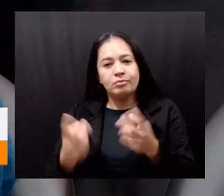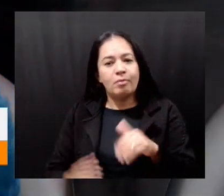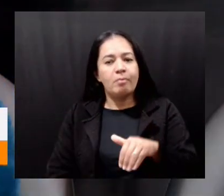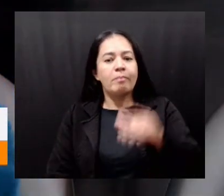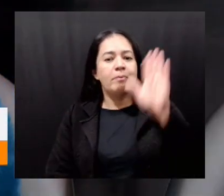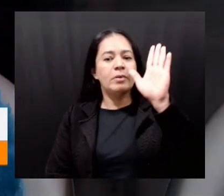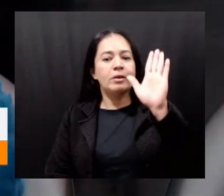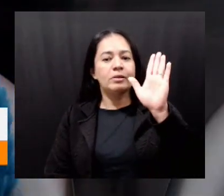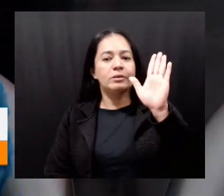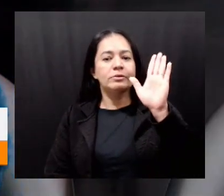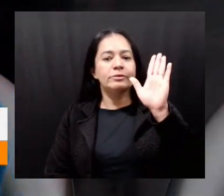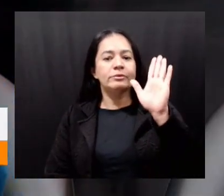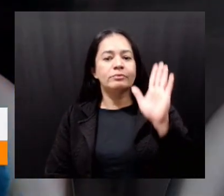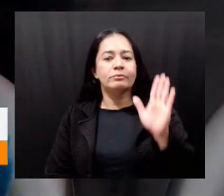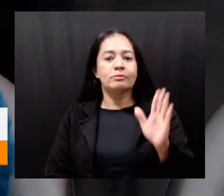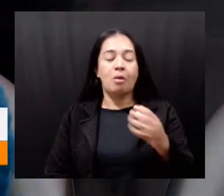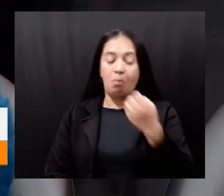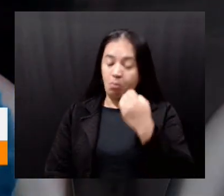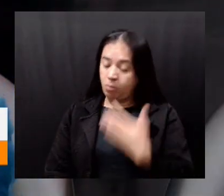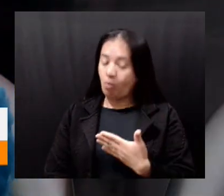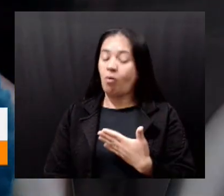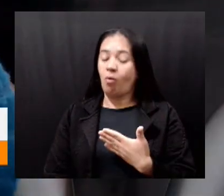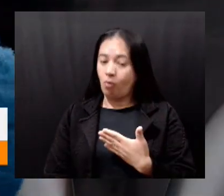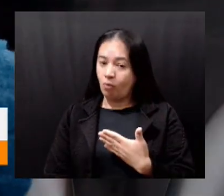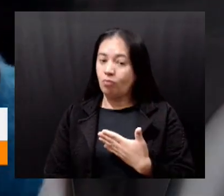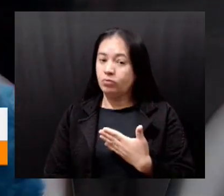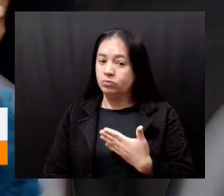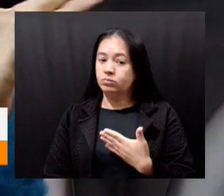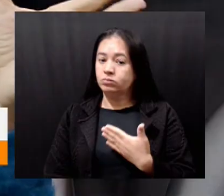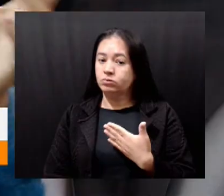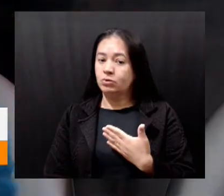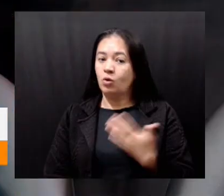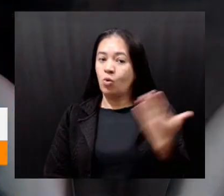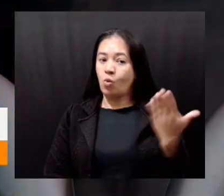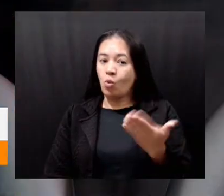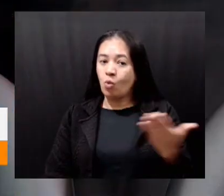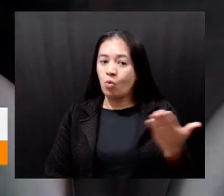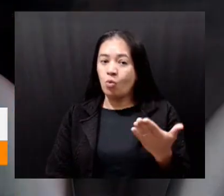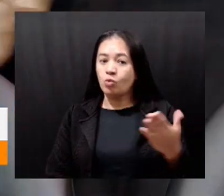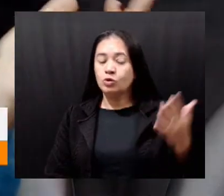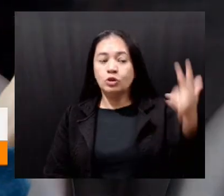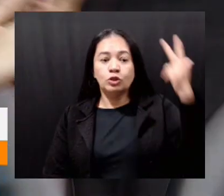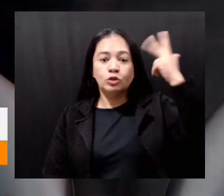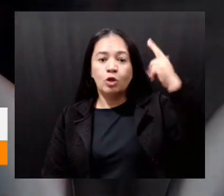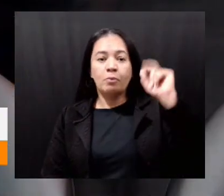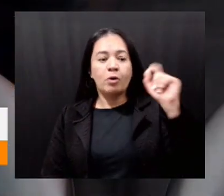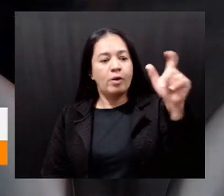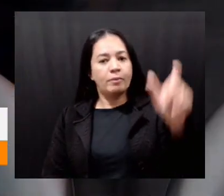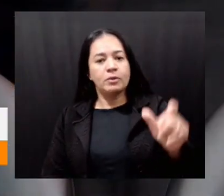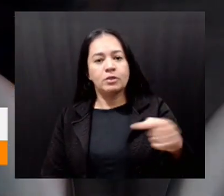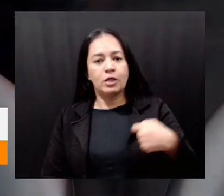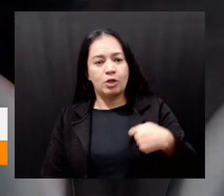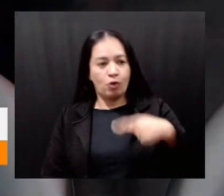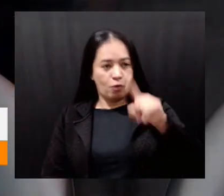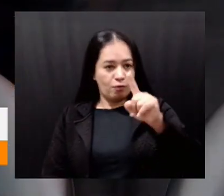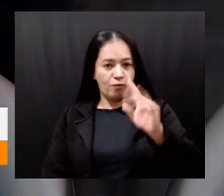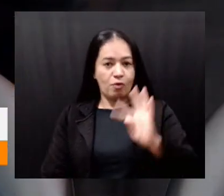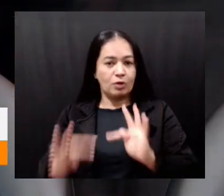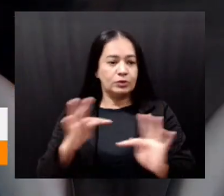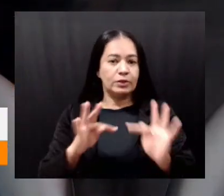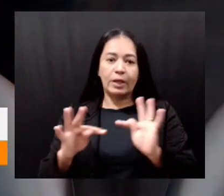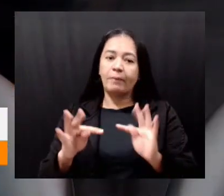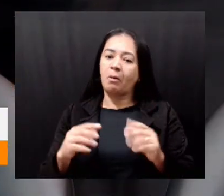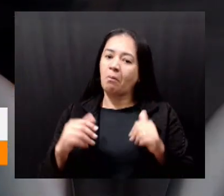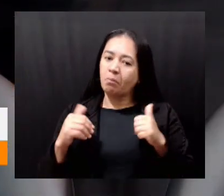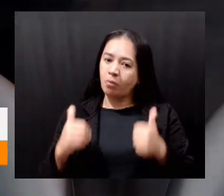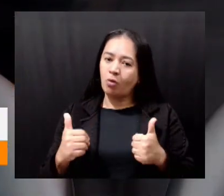é bom, tem esse lado bom de hoje, é normal a pessoa falar, vou ao terapeuta, Que bom, né? né? Eu tenho